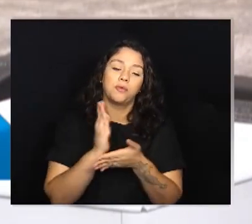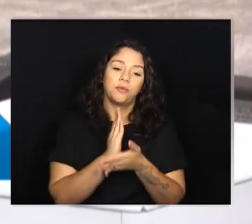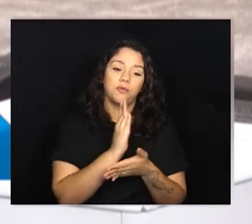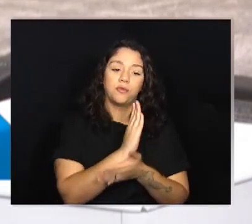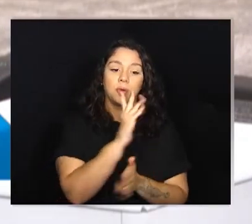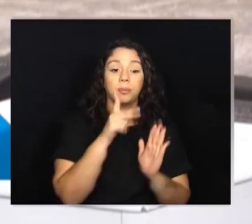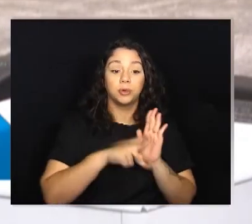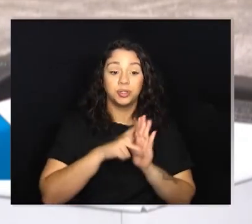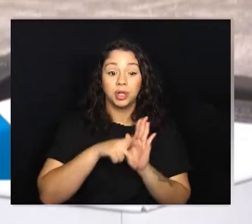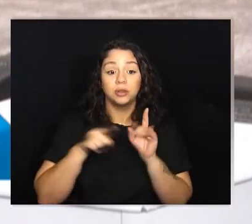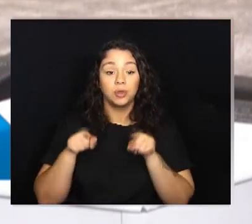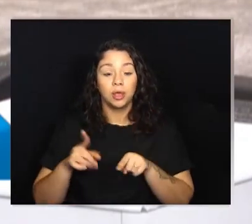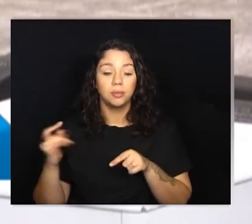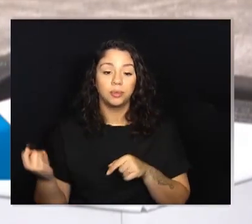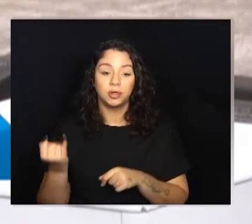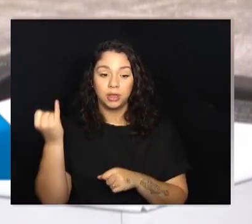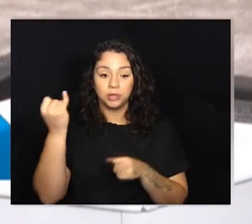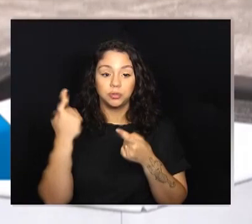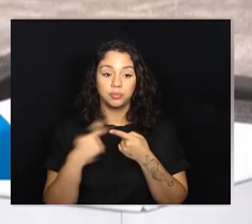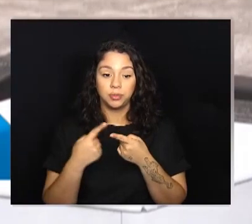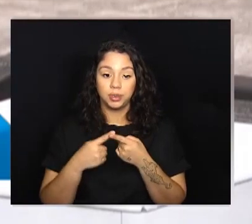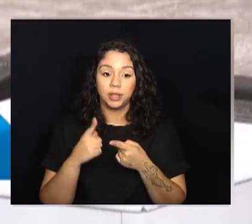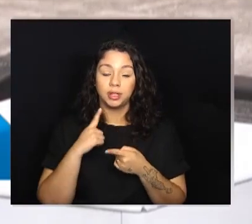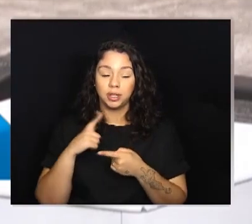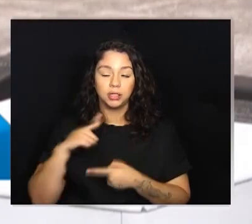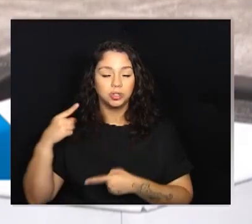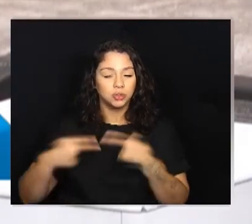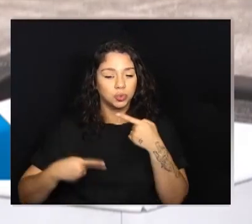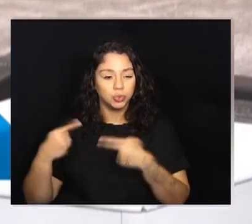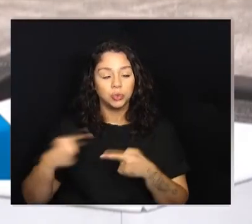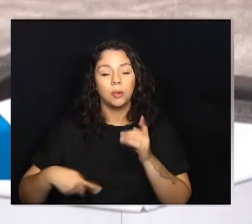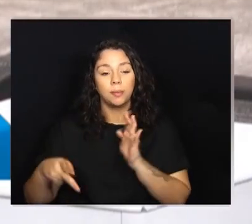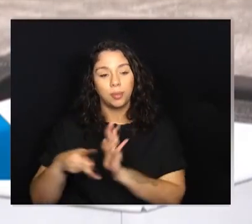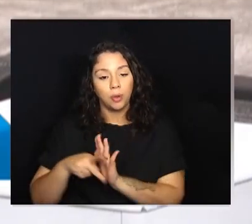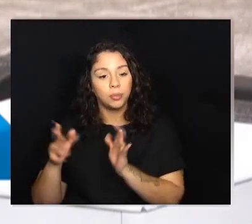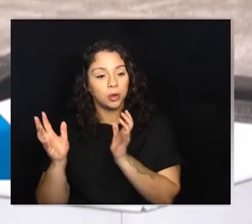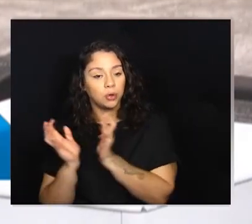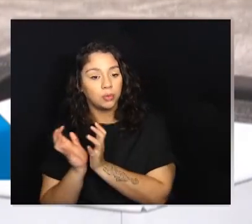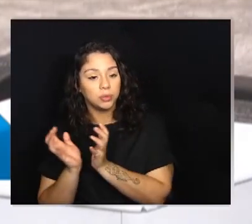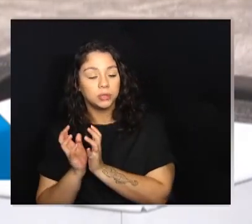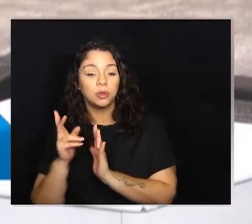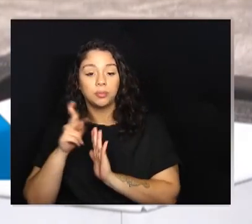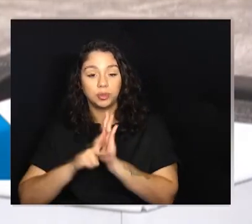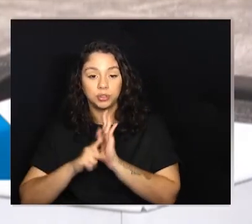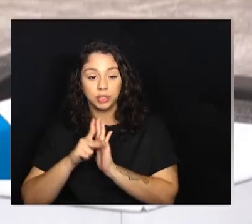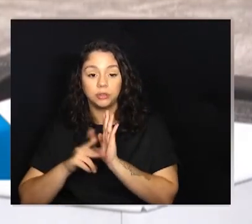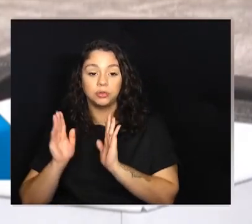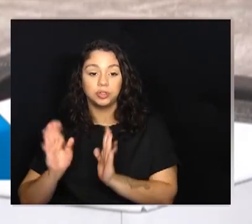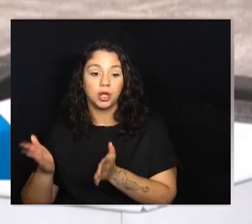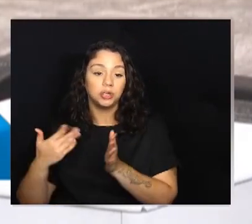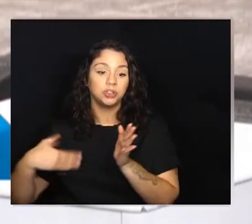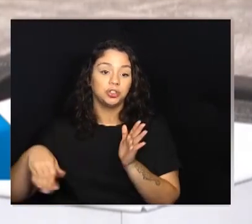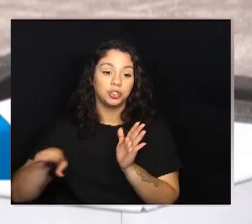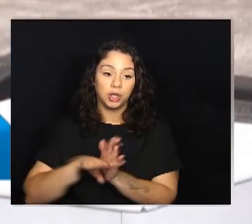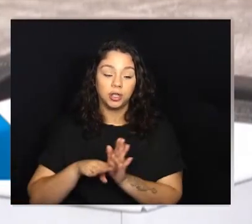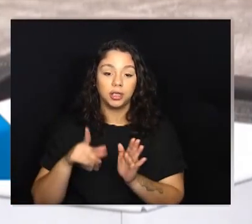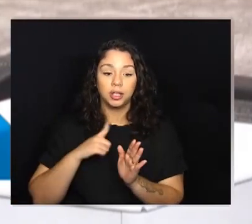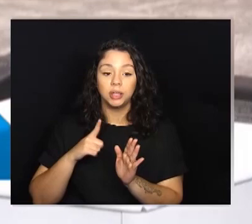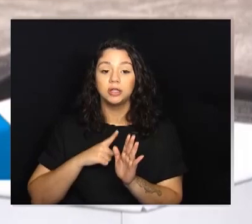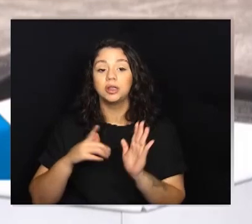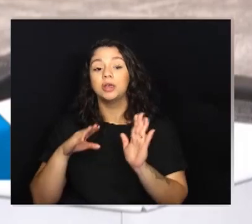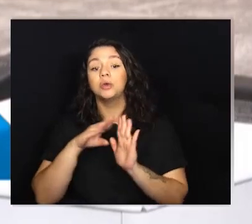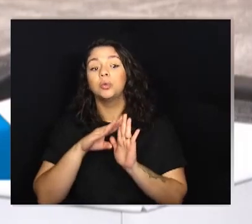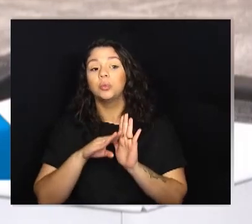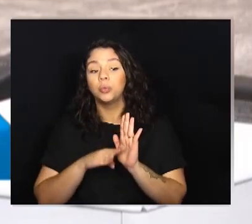isso é importante? Porque quando a gente passa pela discussão na comissão, os projetos já vêm para o plenário instruídos, né? O que é